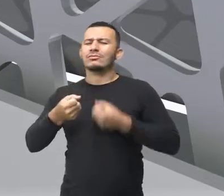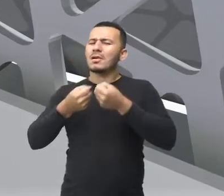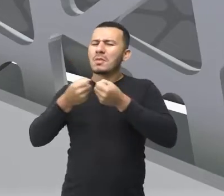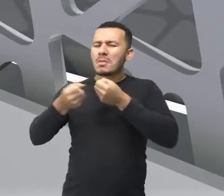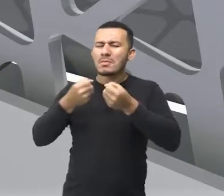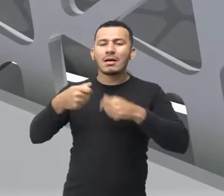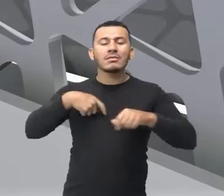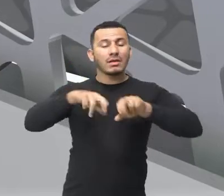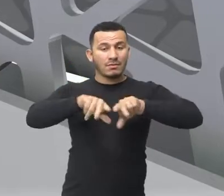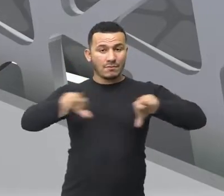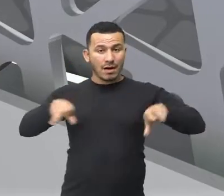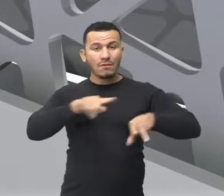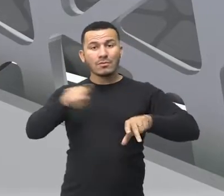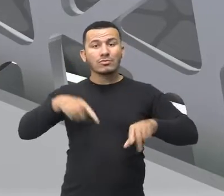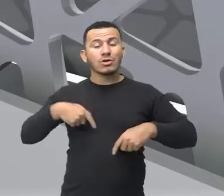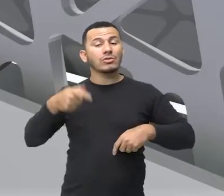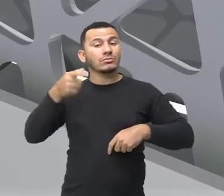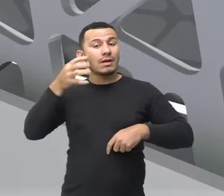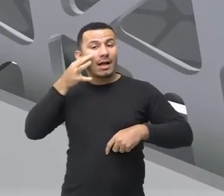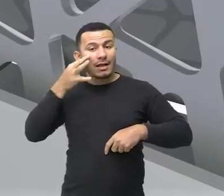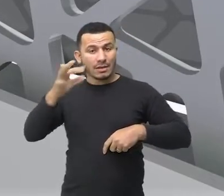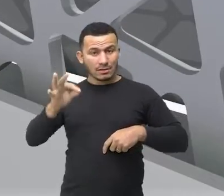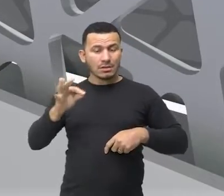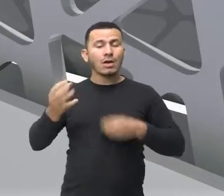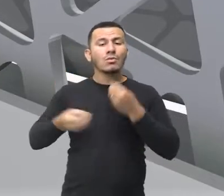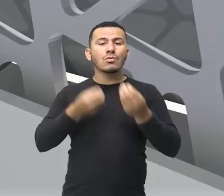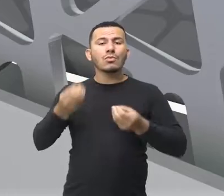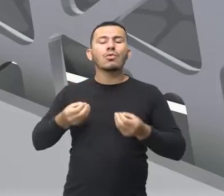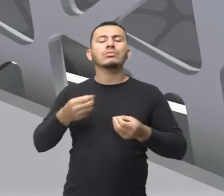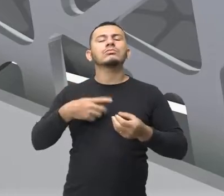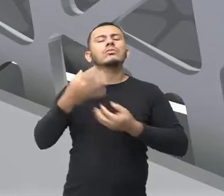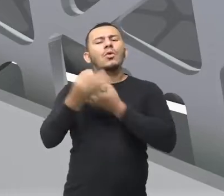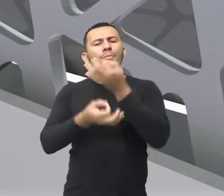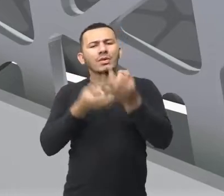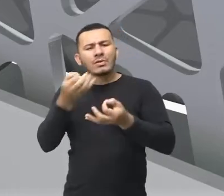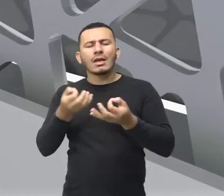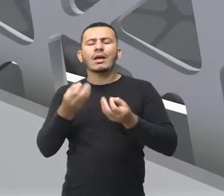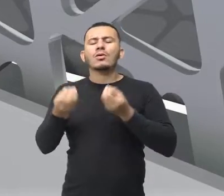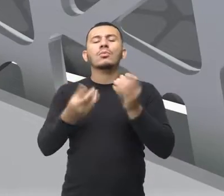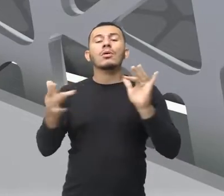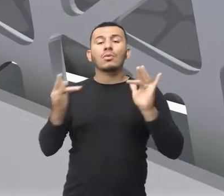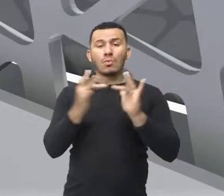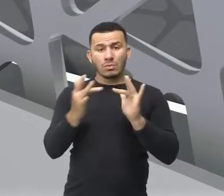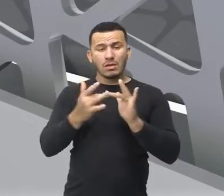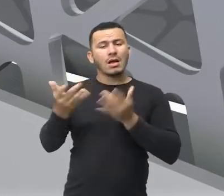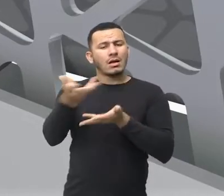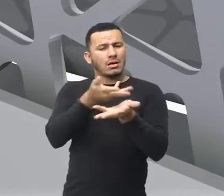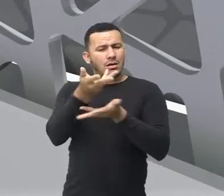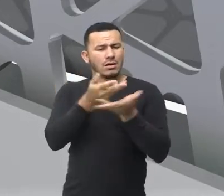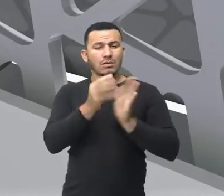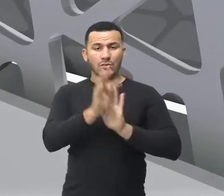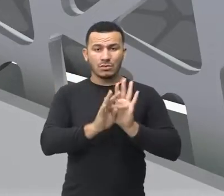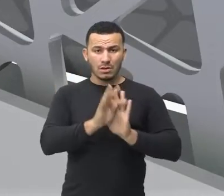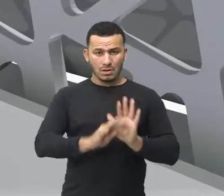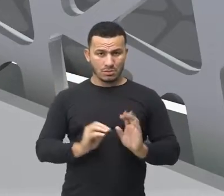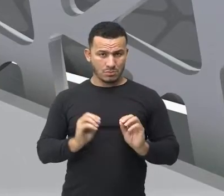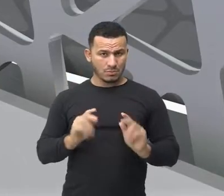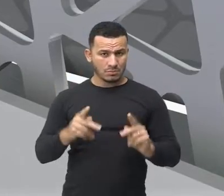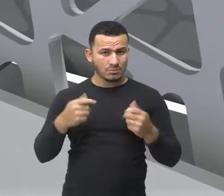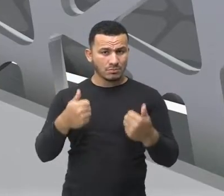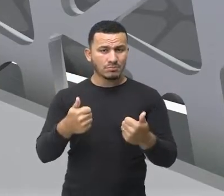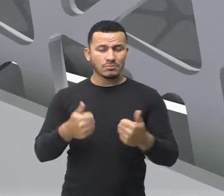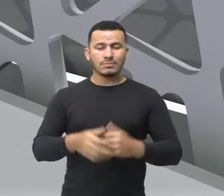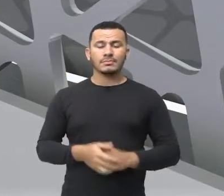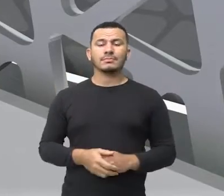que vocês fiquem atentos a essa maneira de se posicionar, de se relacionar com esses textos,